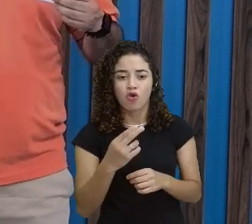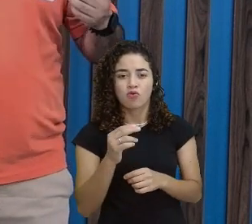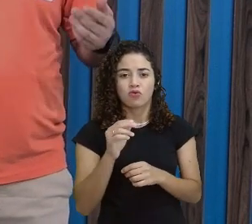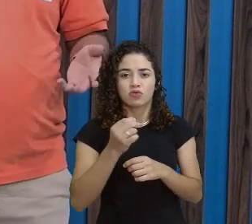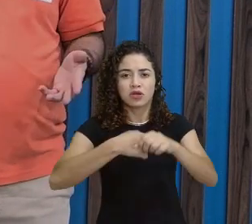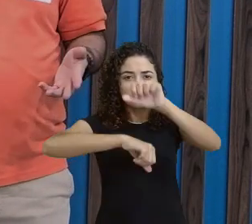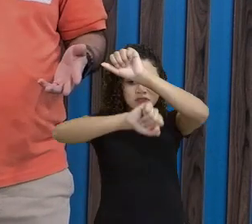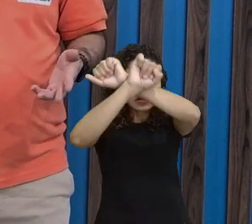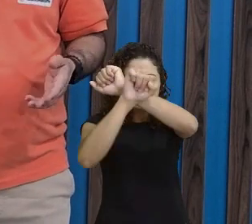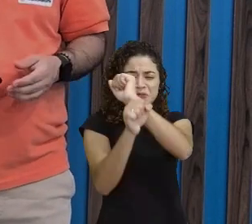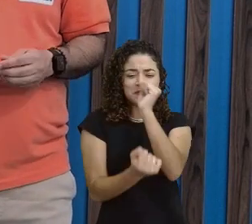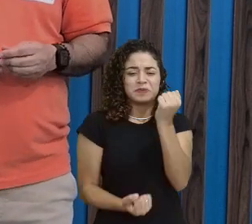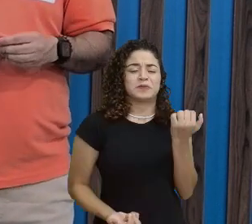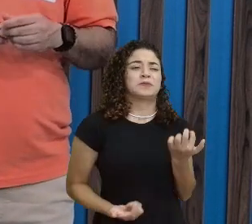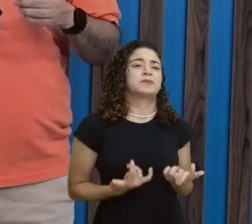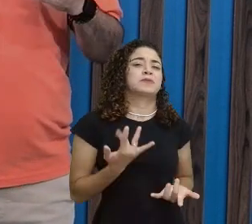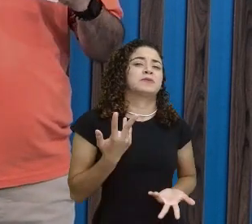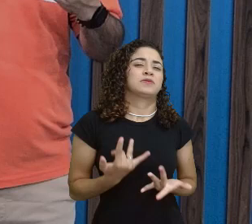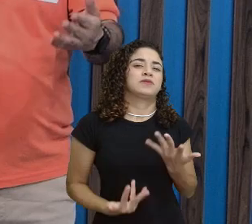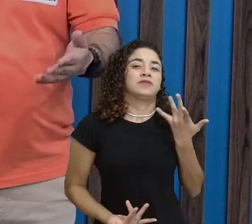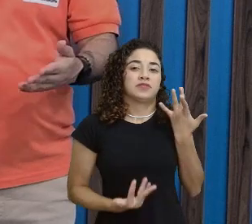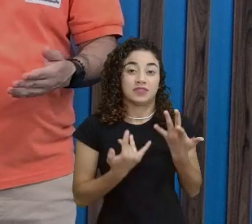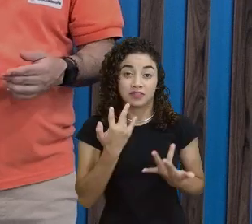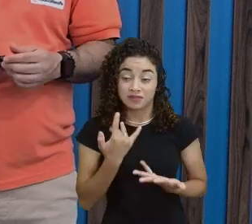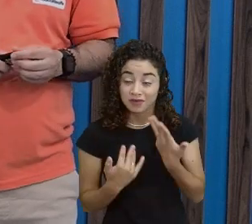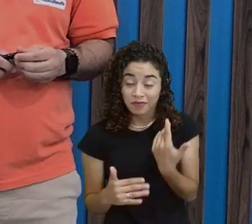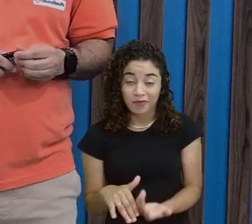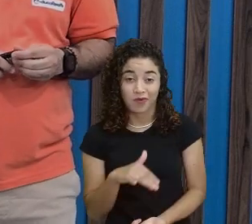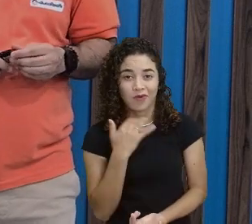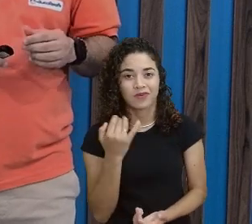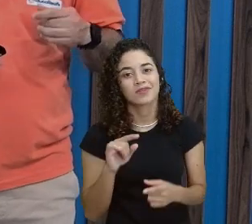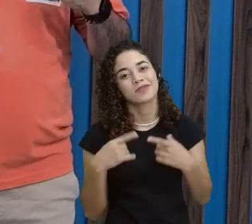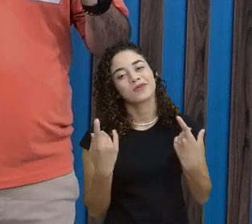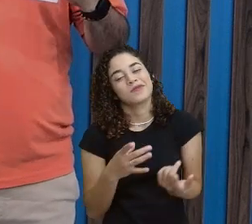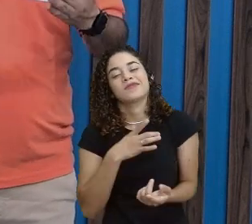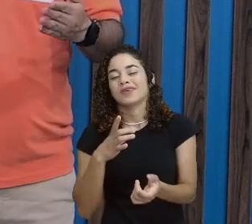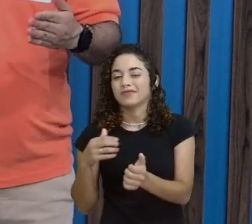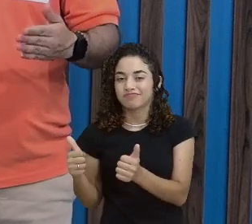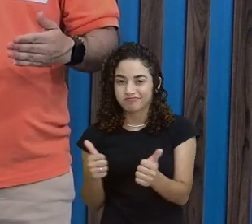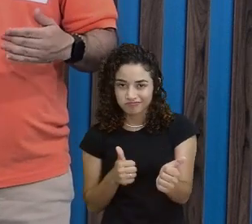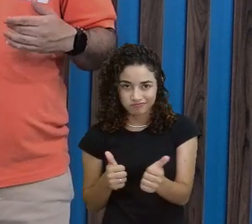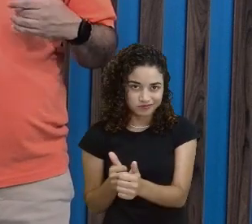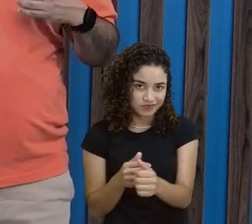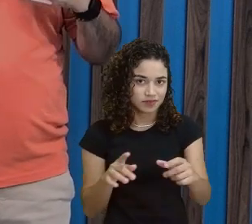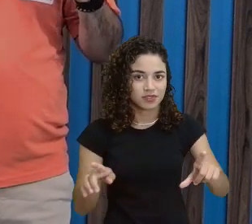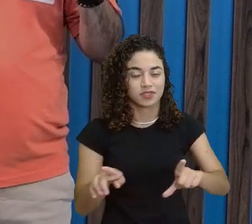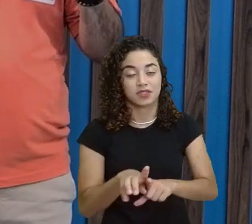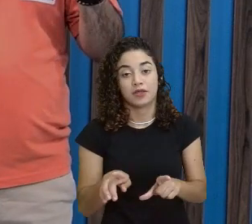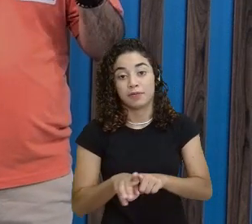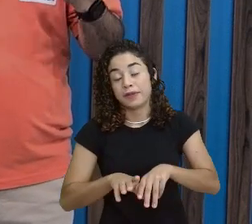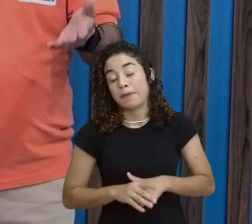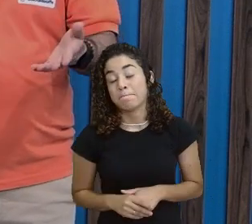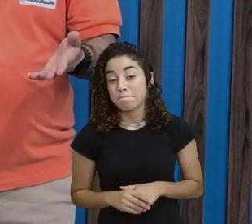Então, nesse sentido, existia essa perseguição. Mas aí,